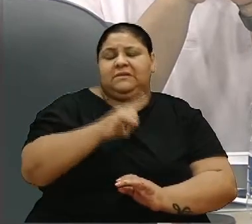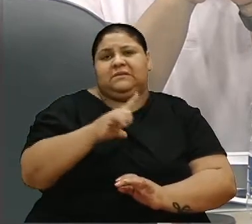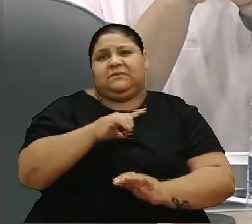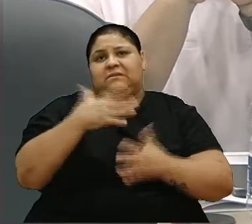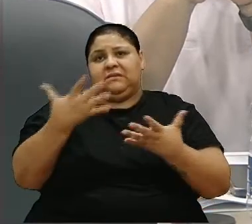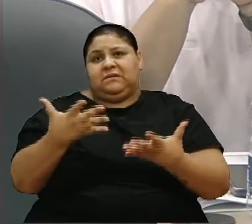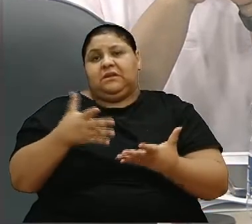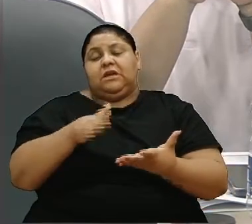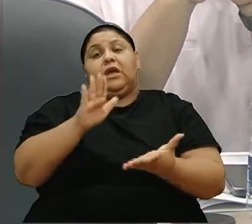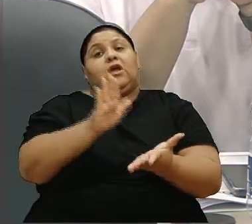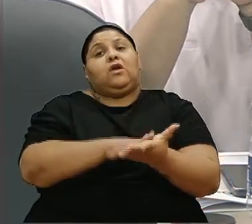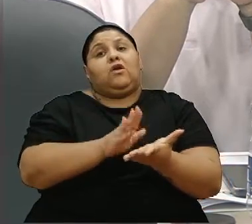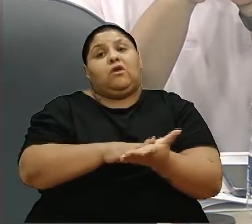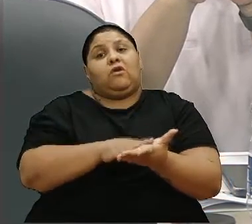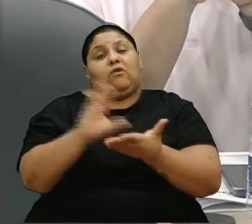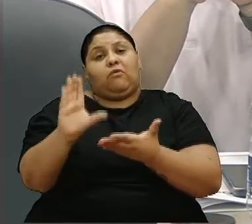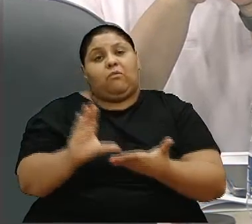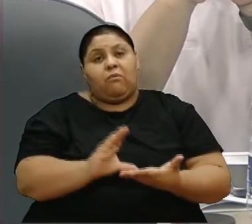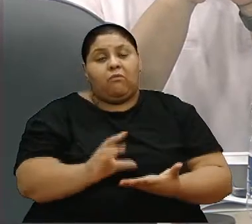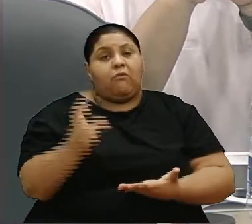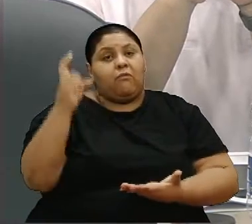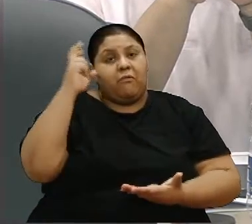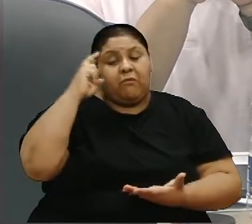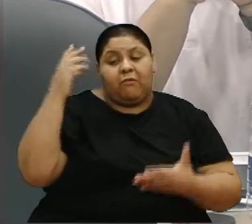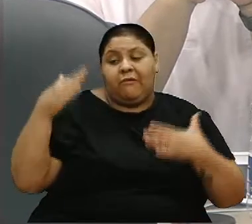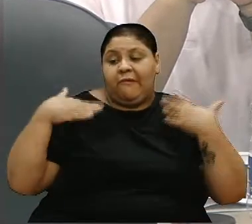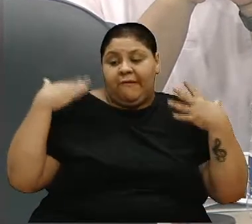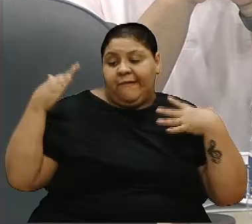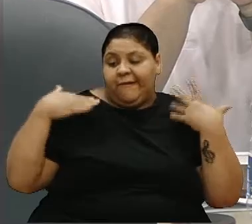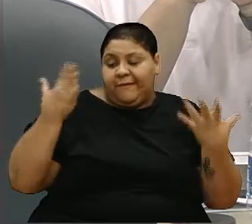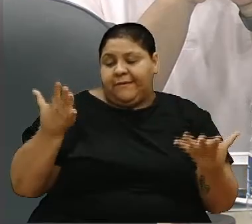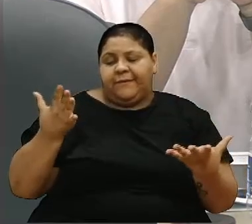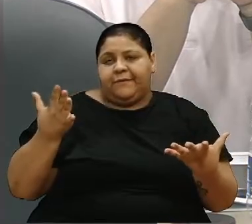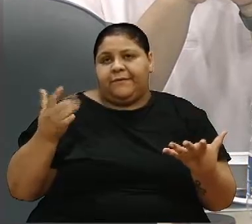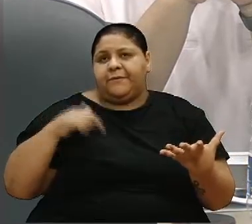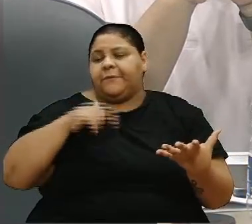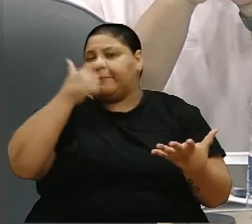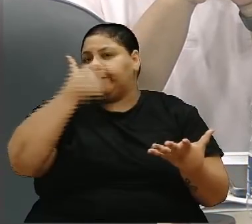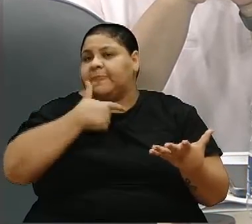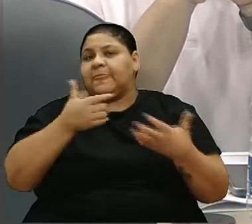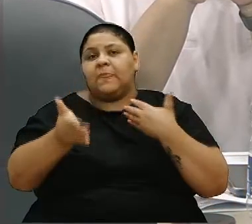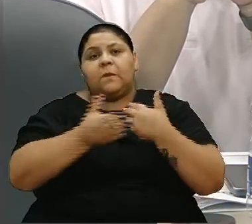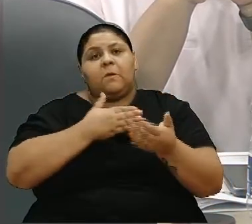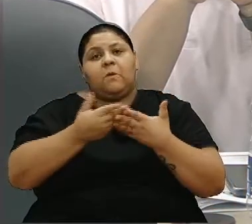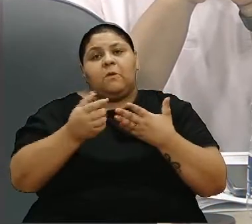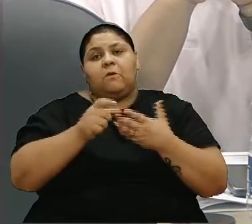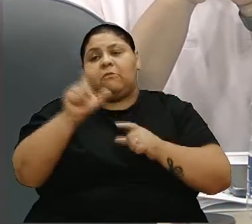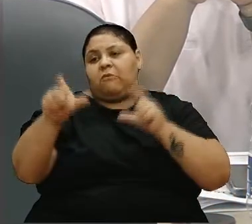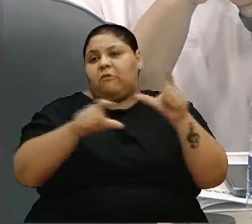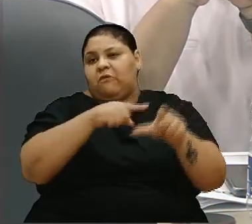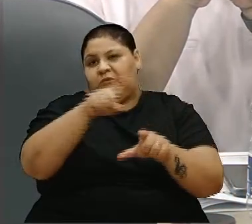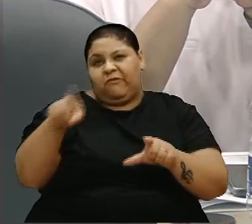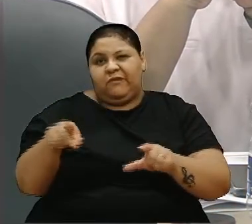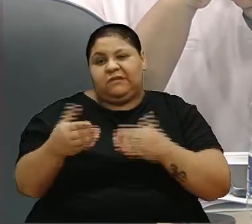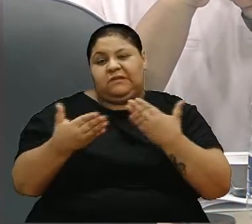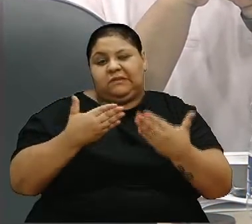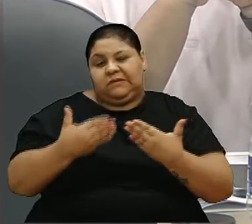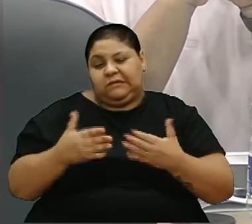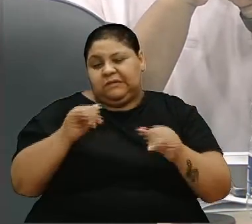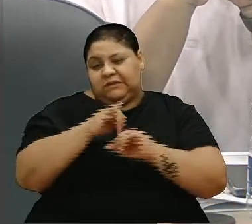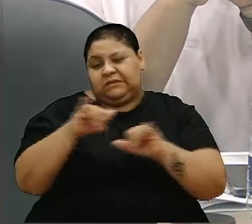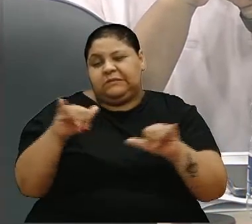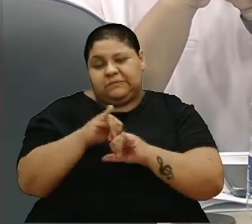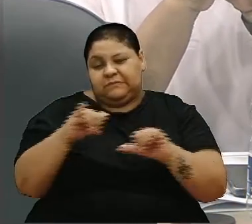como a gente cobra que tem investimento para cultura, turismo, eu acho que qualquer um de vocês, por mais que vocês questionem a questão de